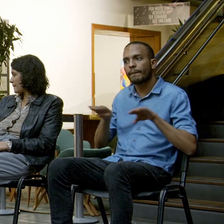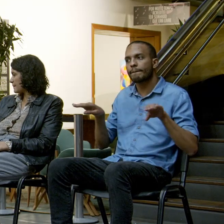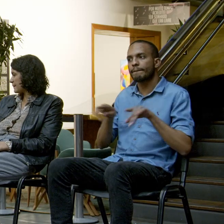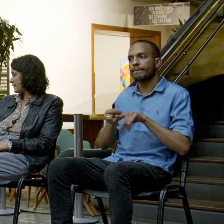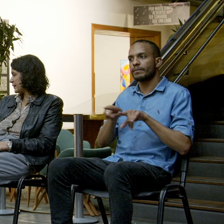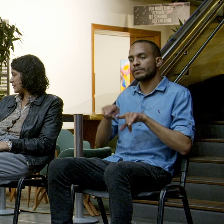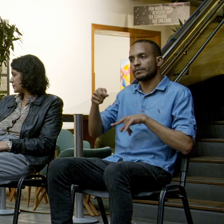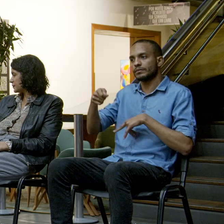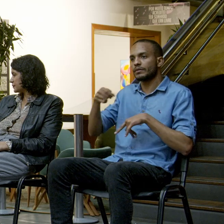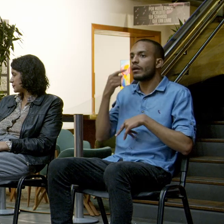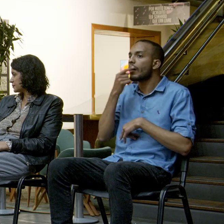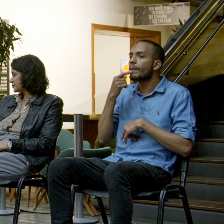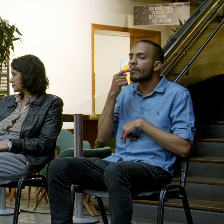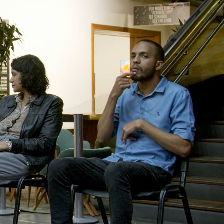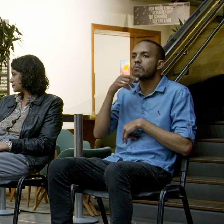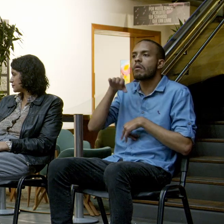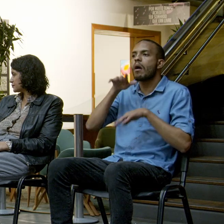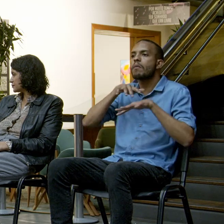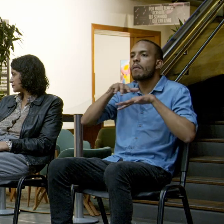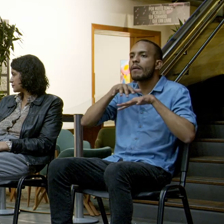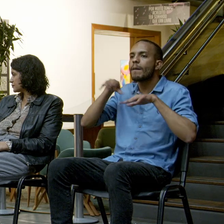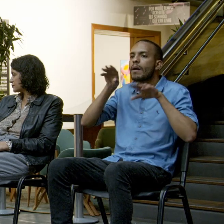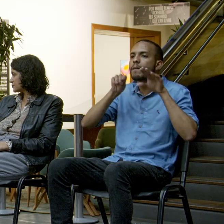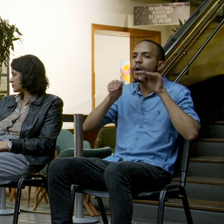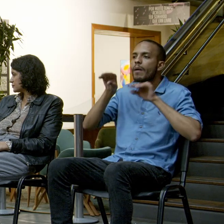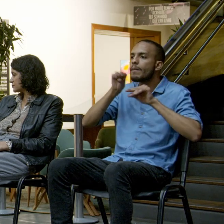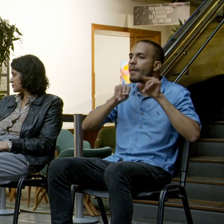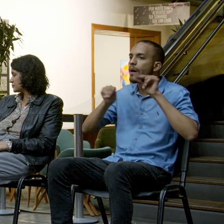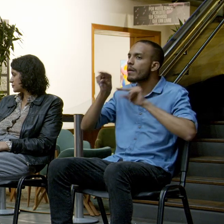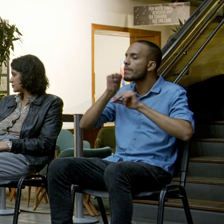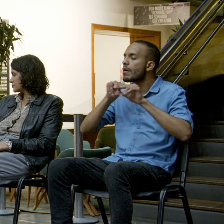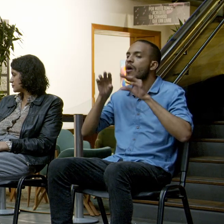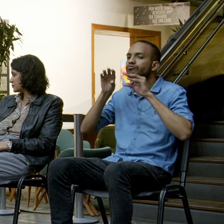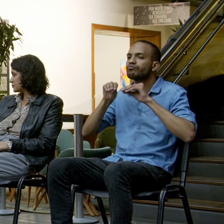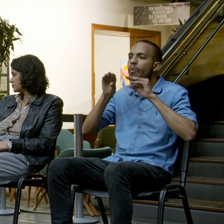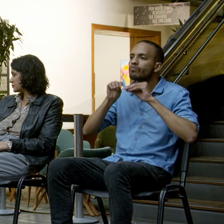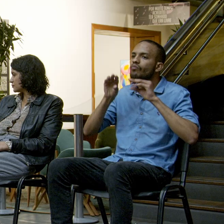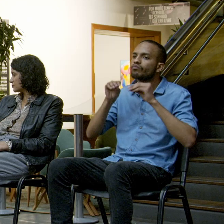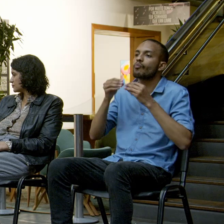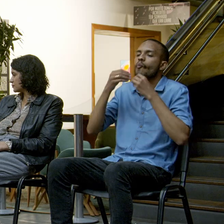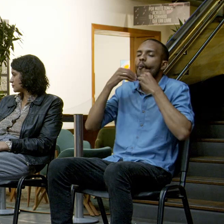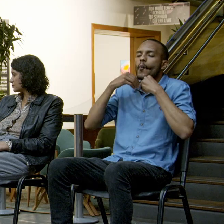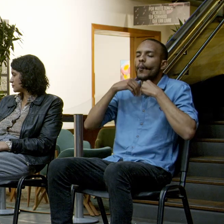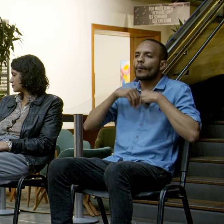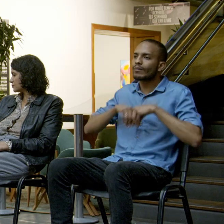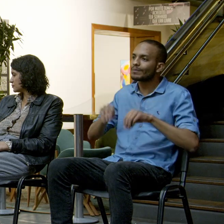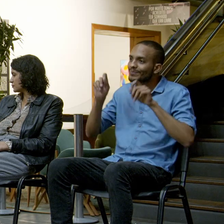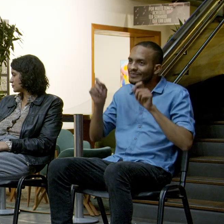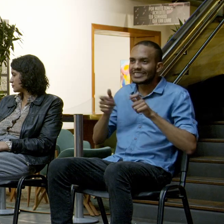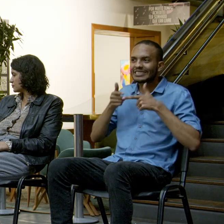talvez. As bocas se movem em meio aos ruídos que lhes são externos, elas mascam, engolem, abrem,